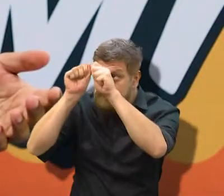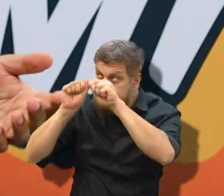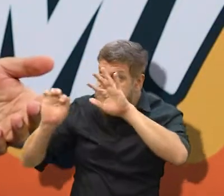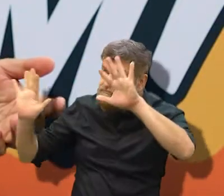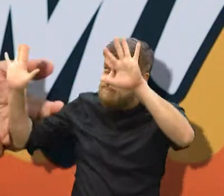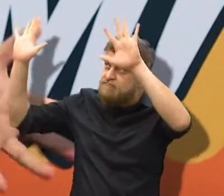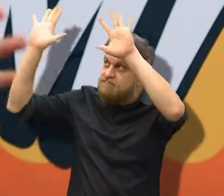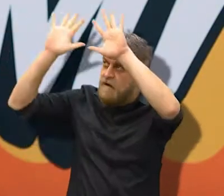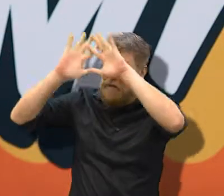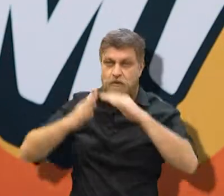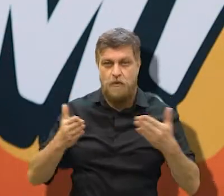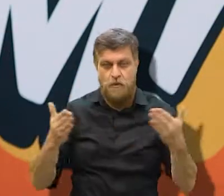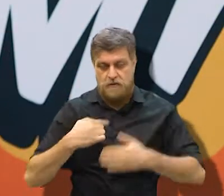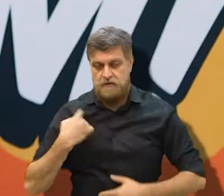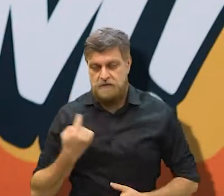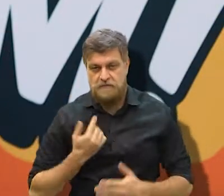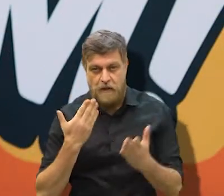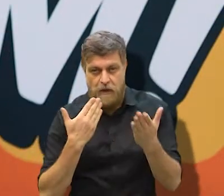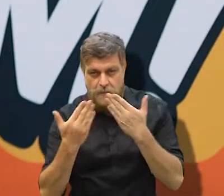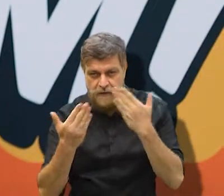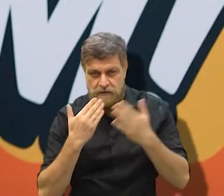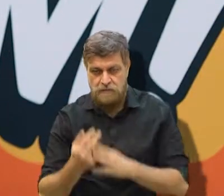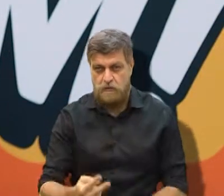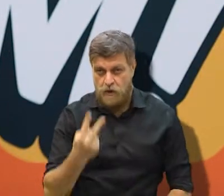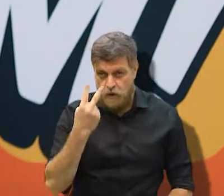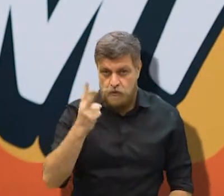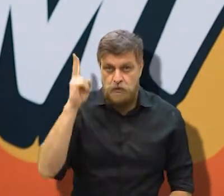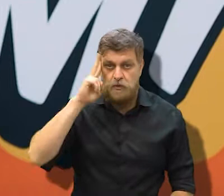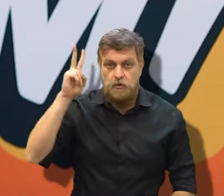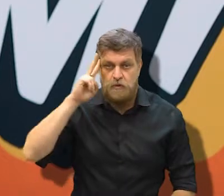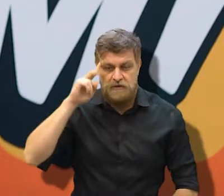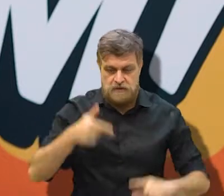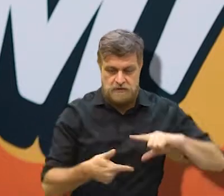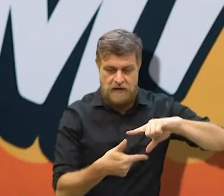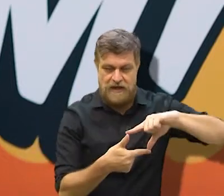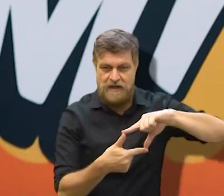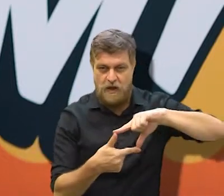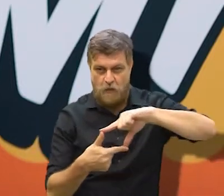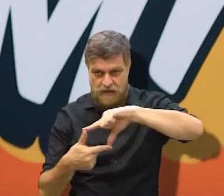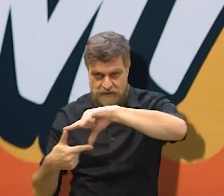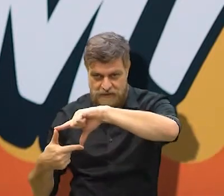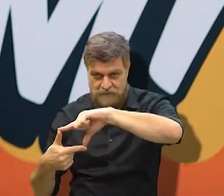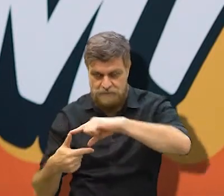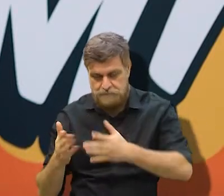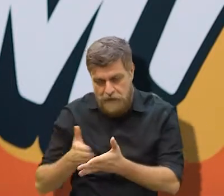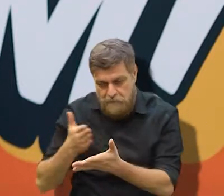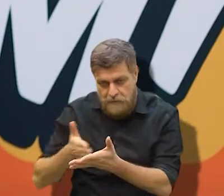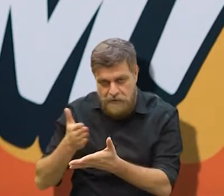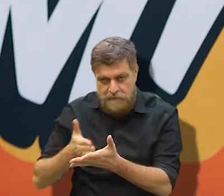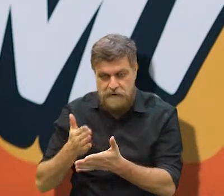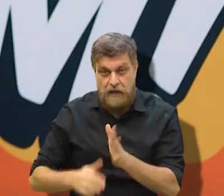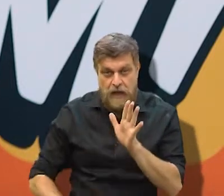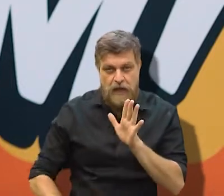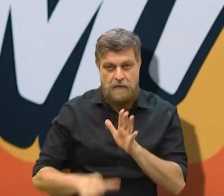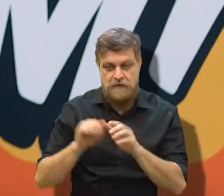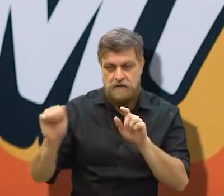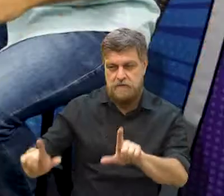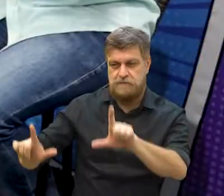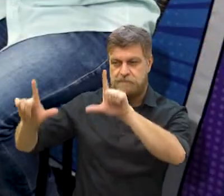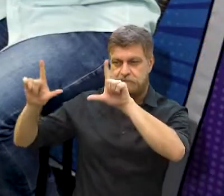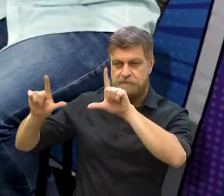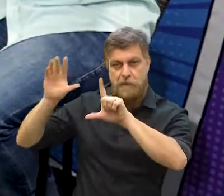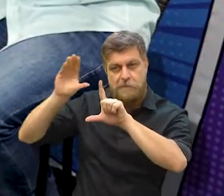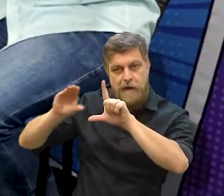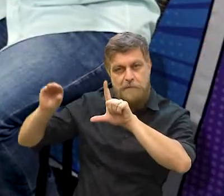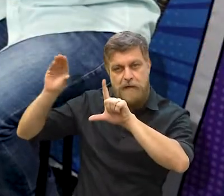Universo Épico no ar, e hoje nós vamos bater um papo sobre duas HQs. E a primeira, olha só, o convidado já está aqui